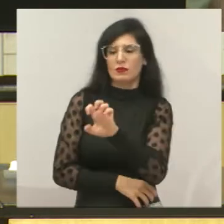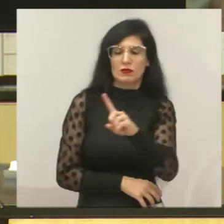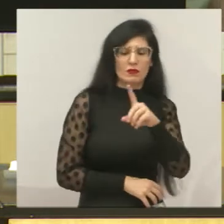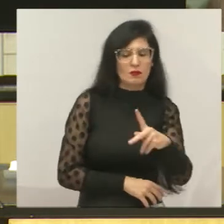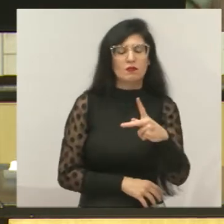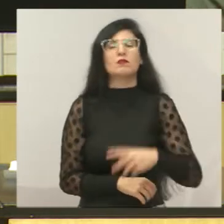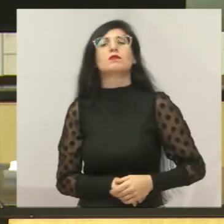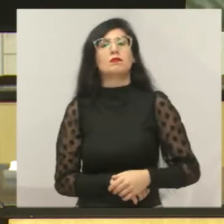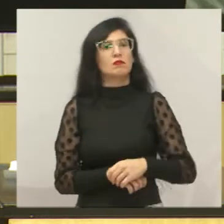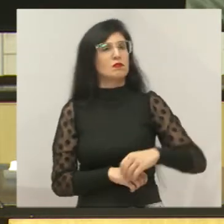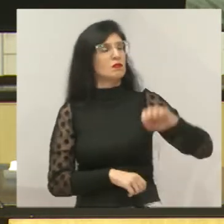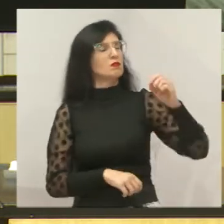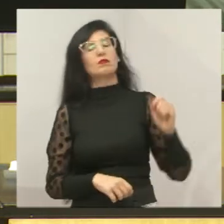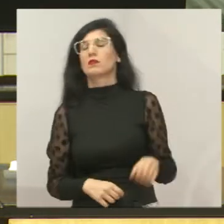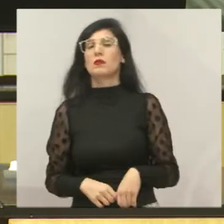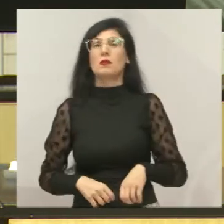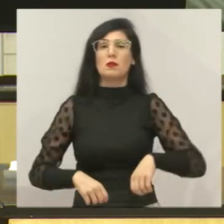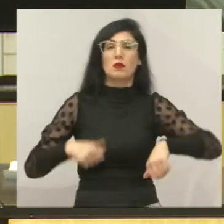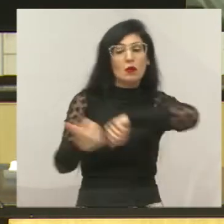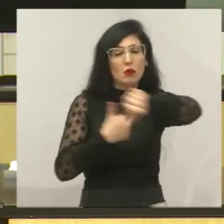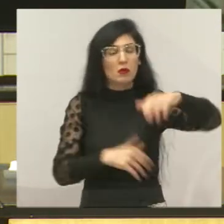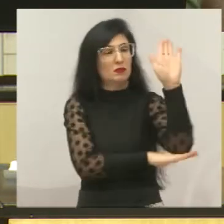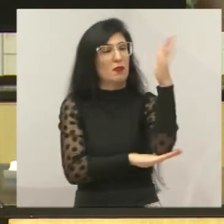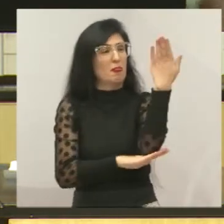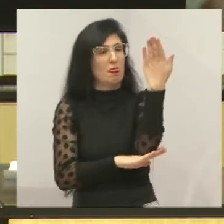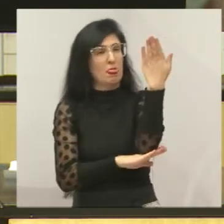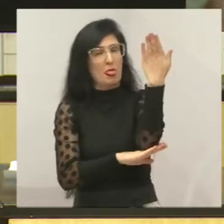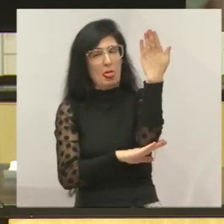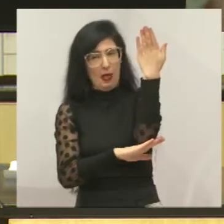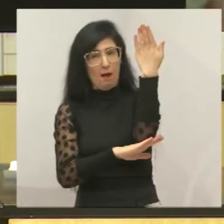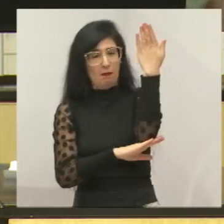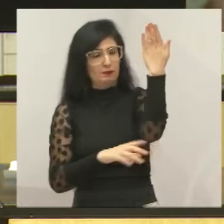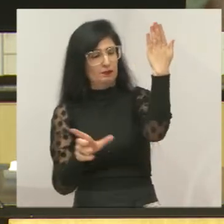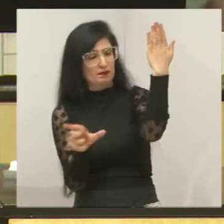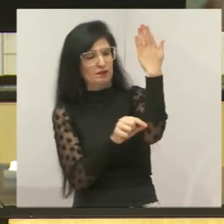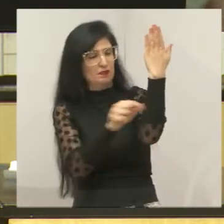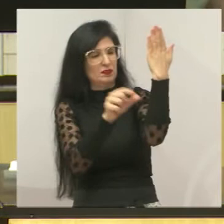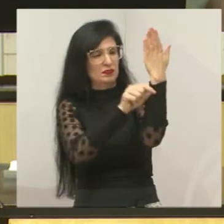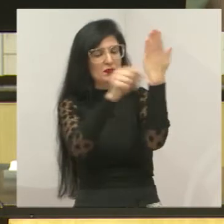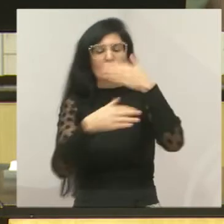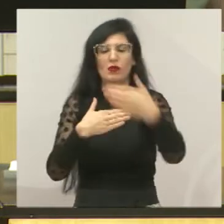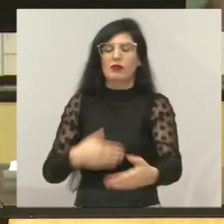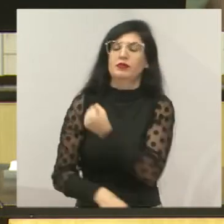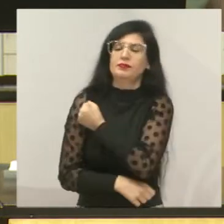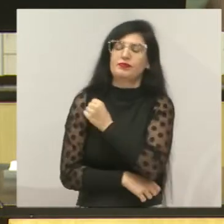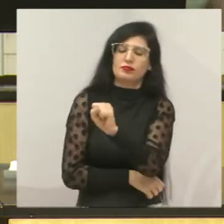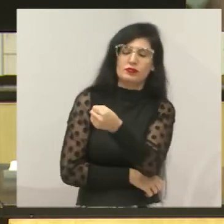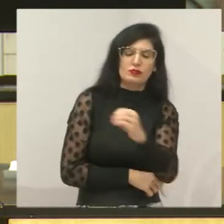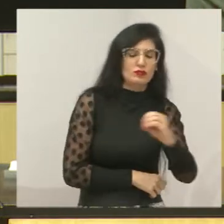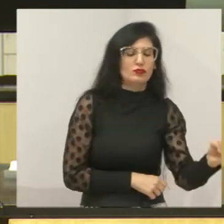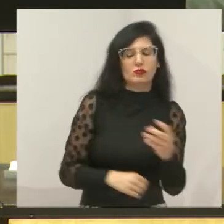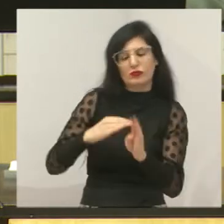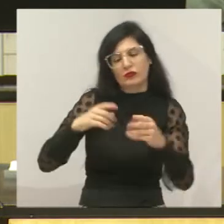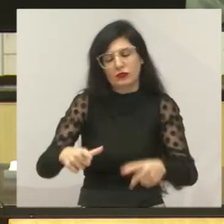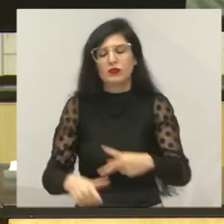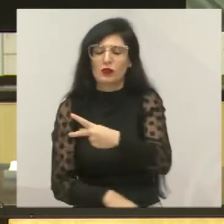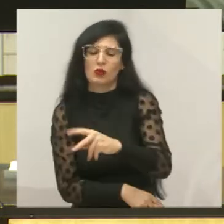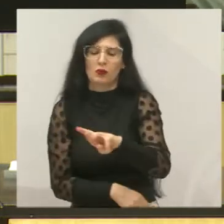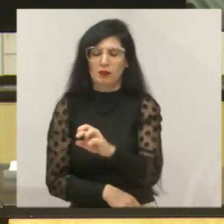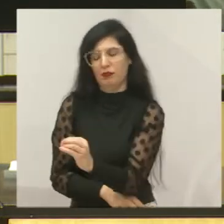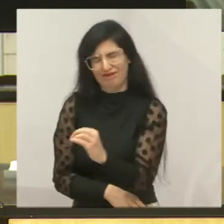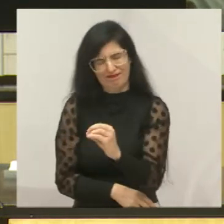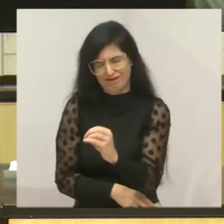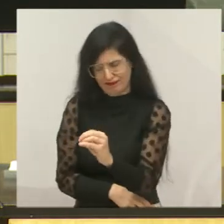pós de madeira que se encontre com cupins na Estrada dos Paturis, em frente ao número 800, no bairro Estância Porto Velho, em Jacareí. Assim sendo,